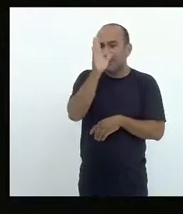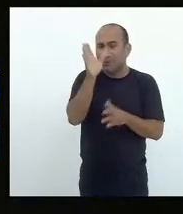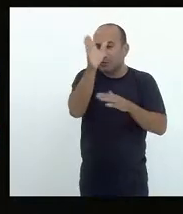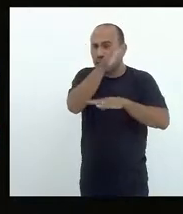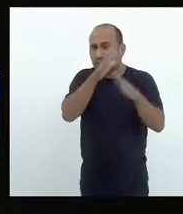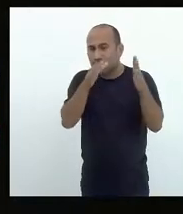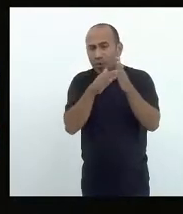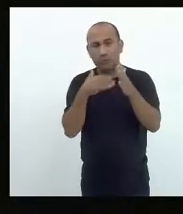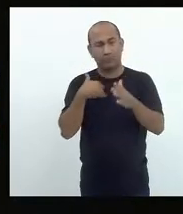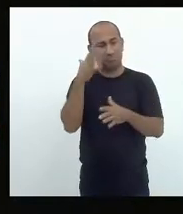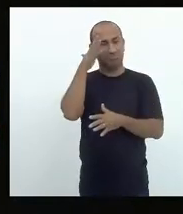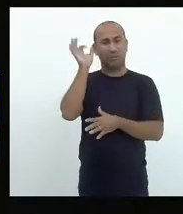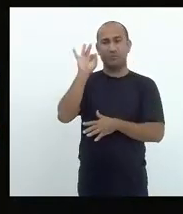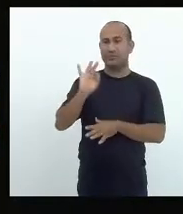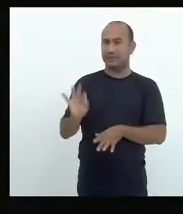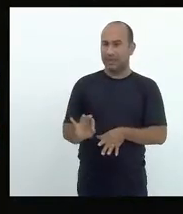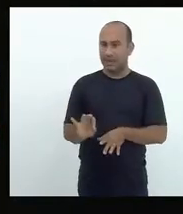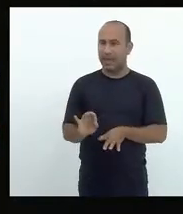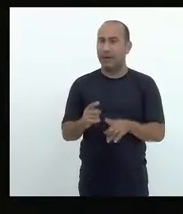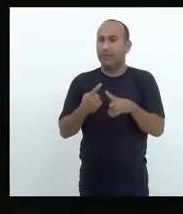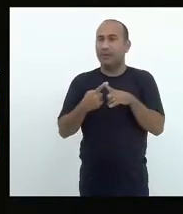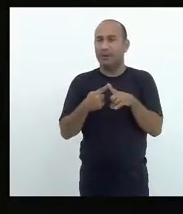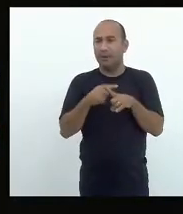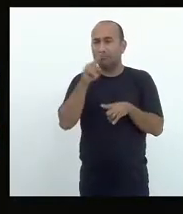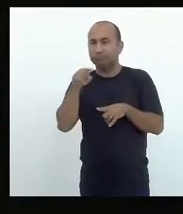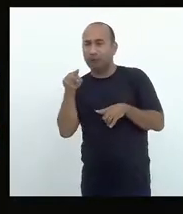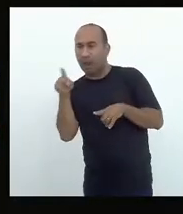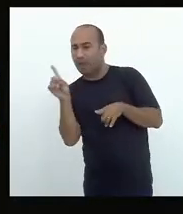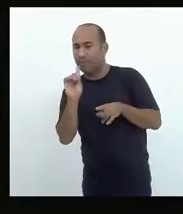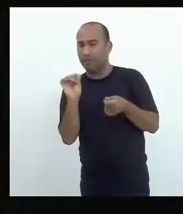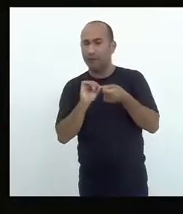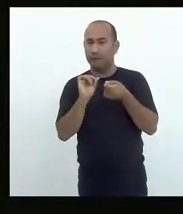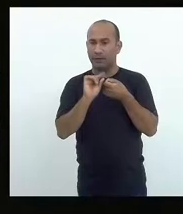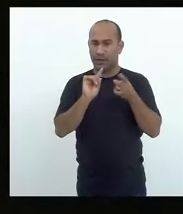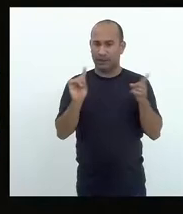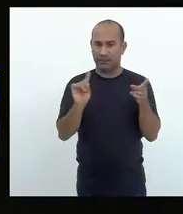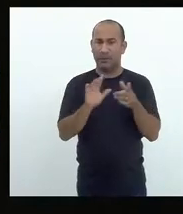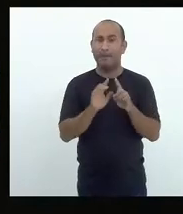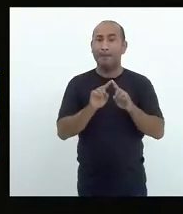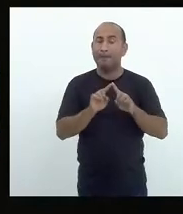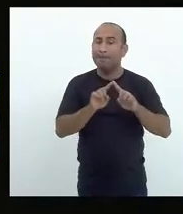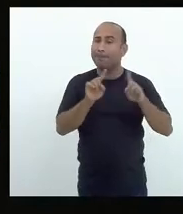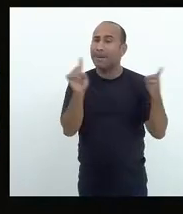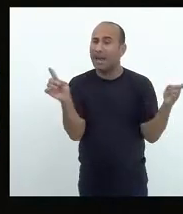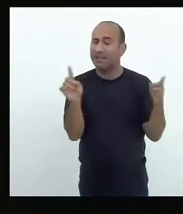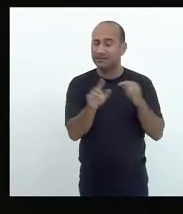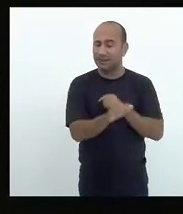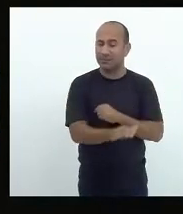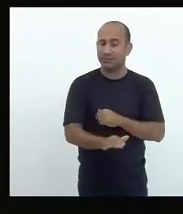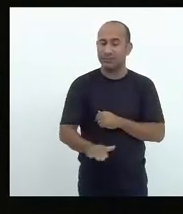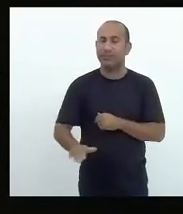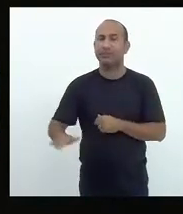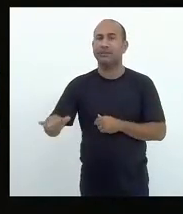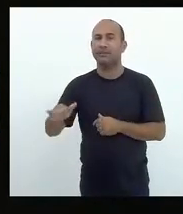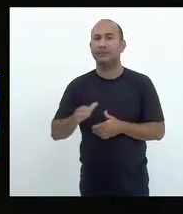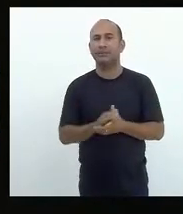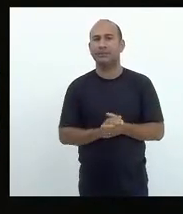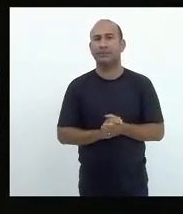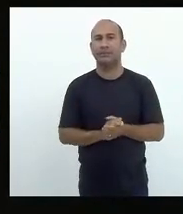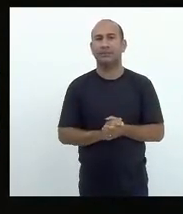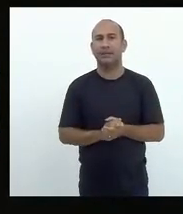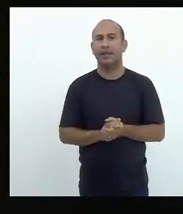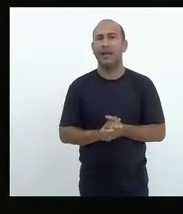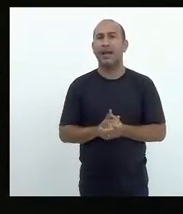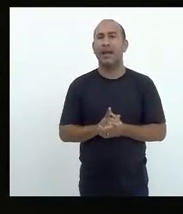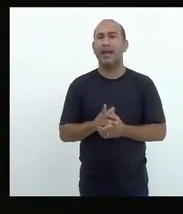sabemos, porque esse levantamento não foi feito. Mas essas crianças, elas